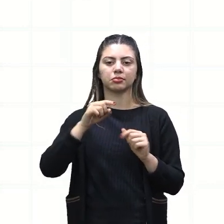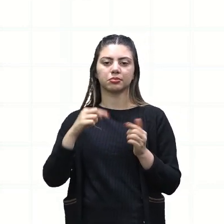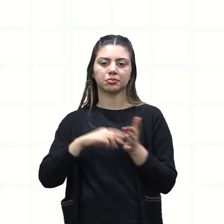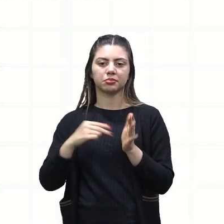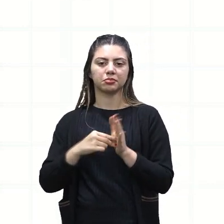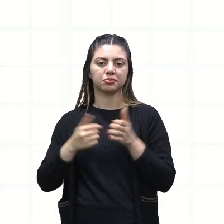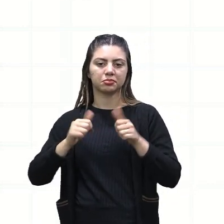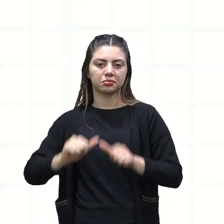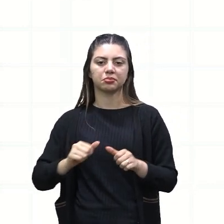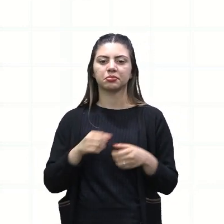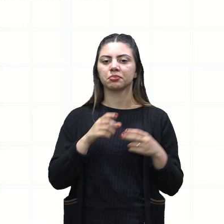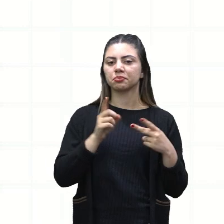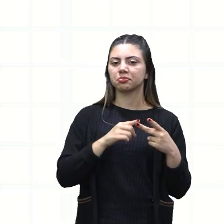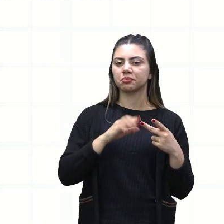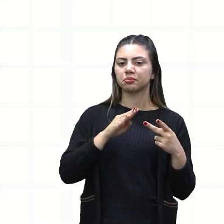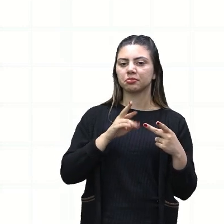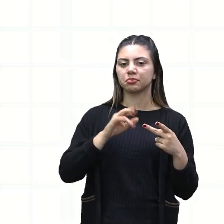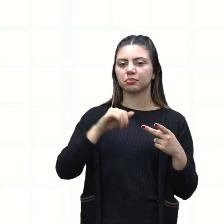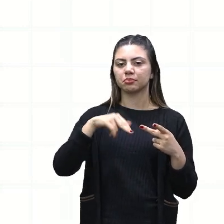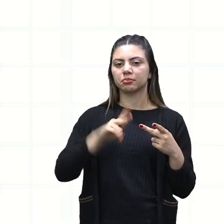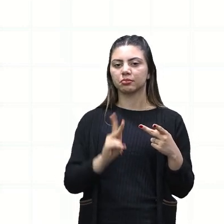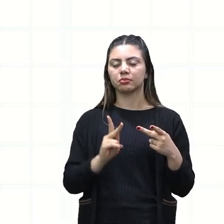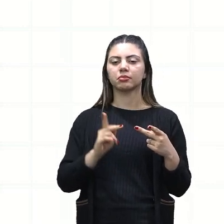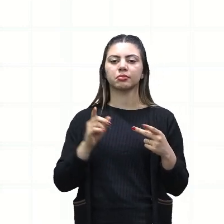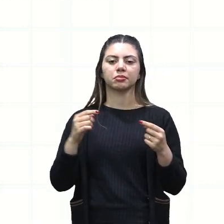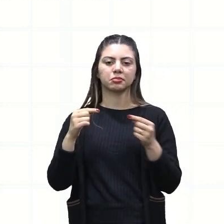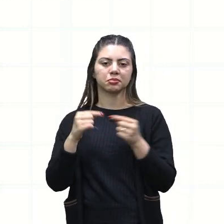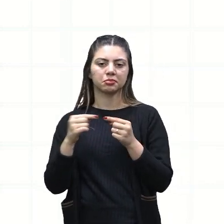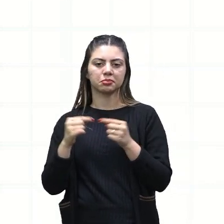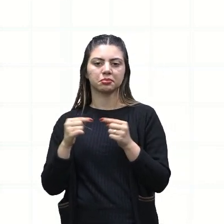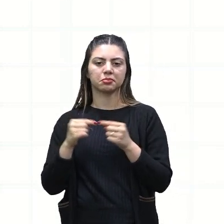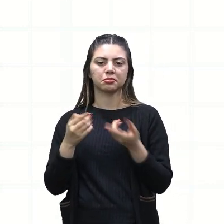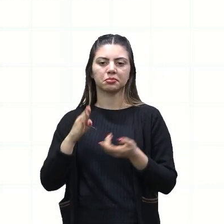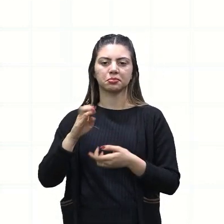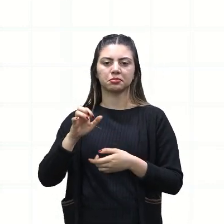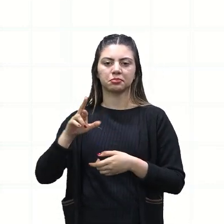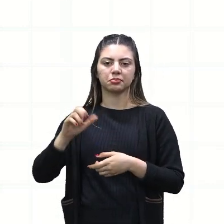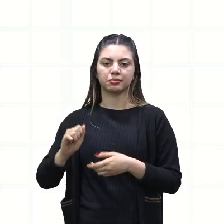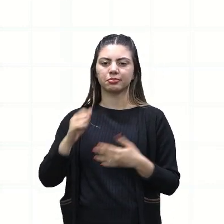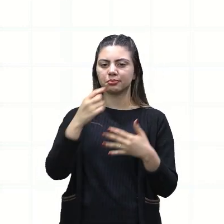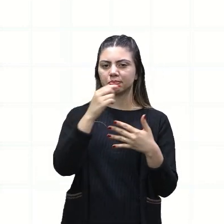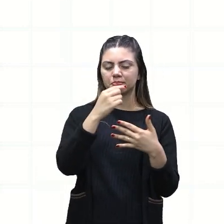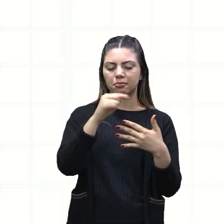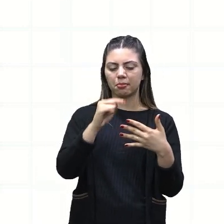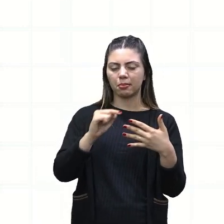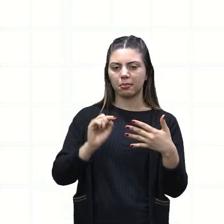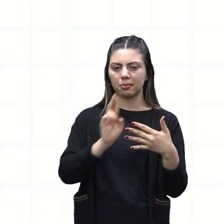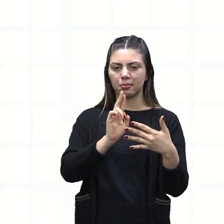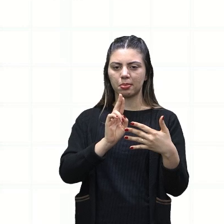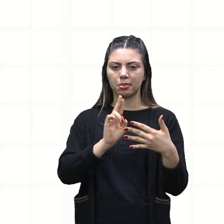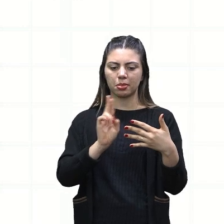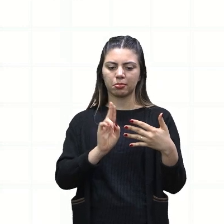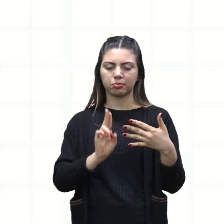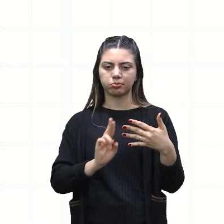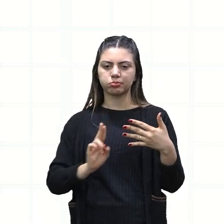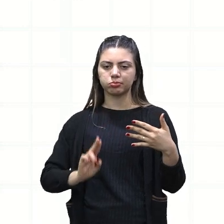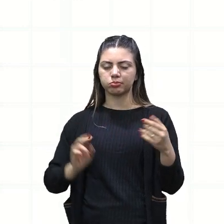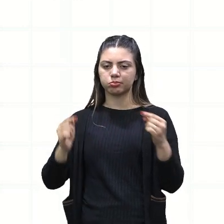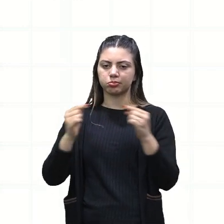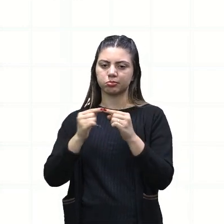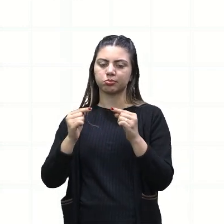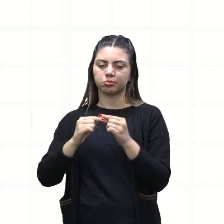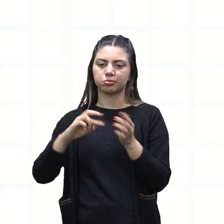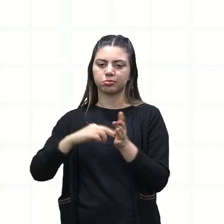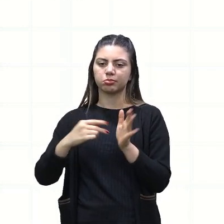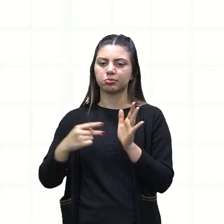beira, wary, cauteloso, further, que é avançar, shifts, turnos ou trocas, moreover,